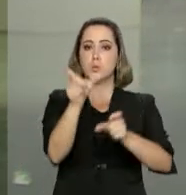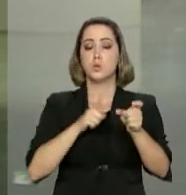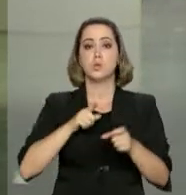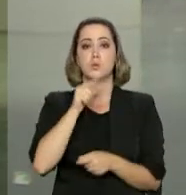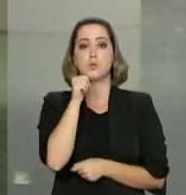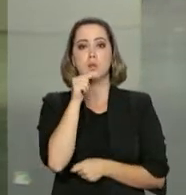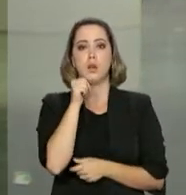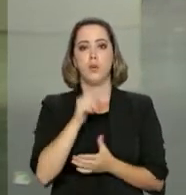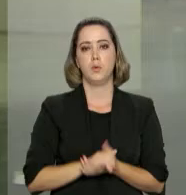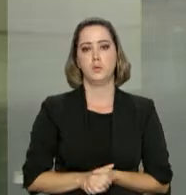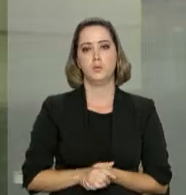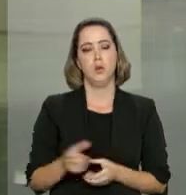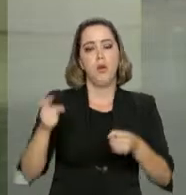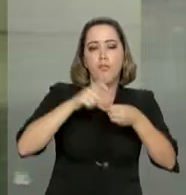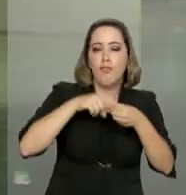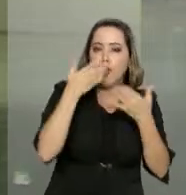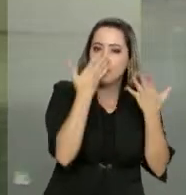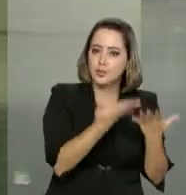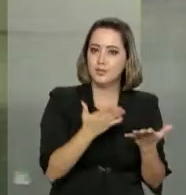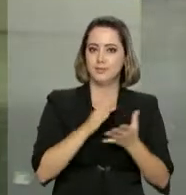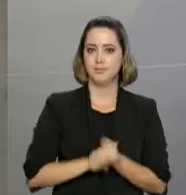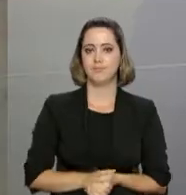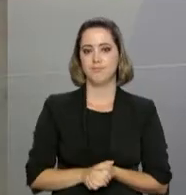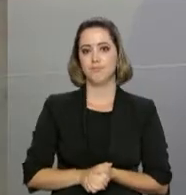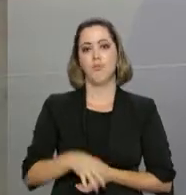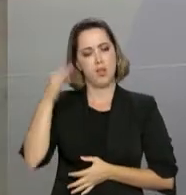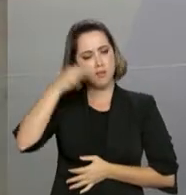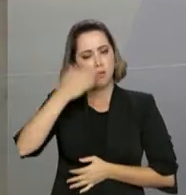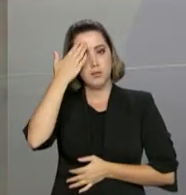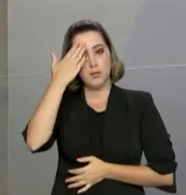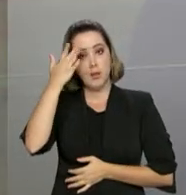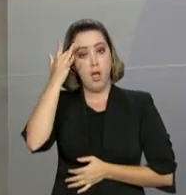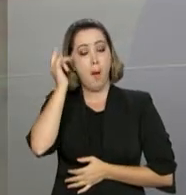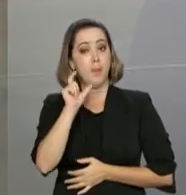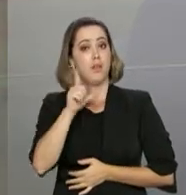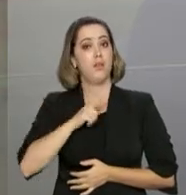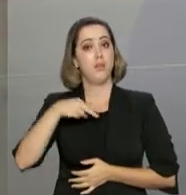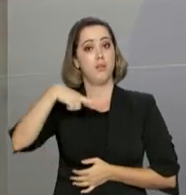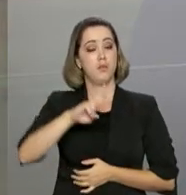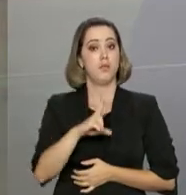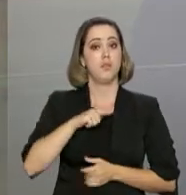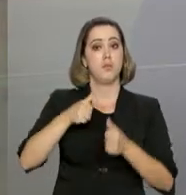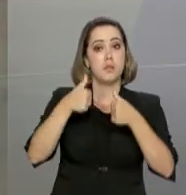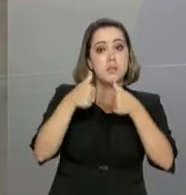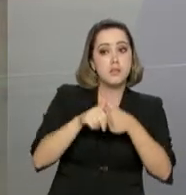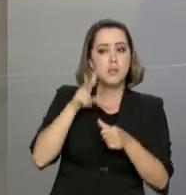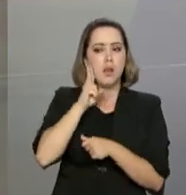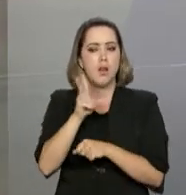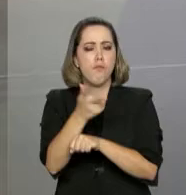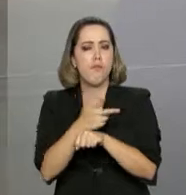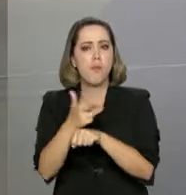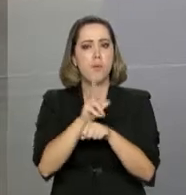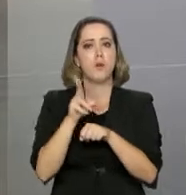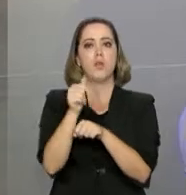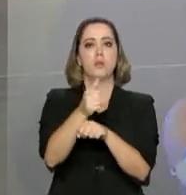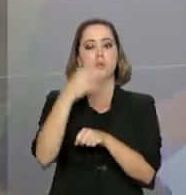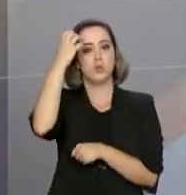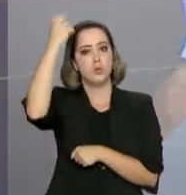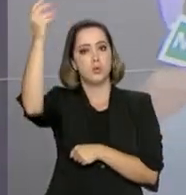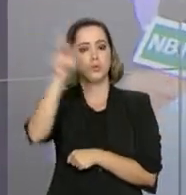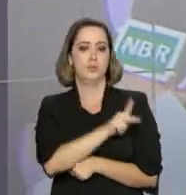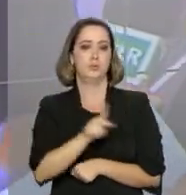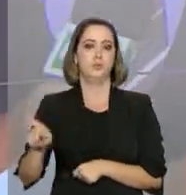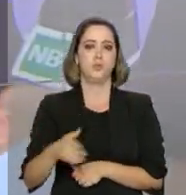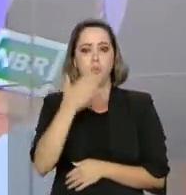no Nordeste. Eu volto com você, Roberto. Está certo, Ney. E amanhã a TV NBR estará na cobertura dessa viagem presidencial. Obrigado